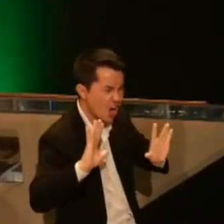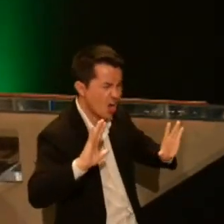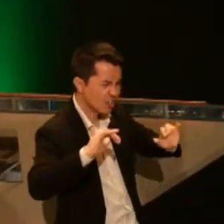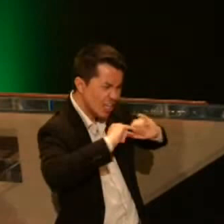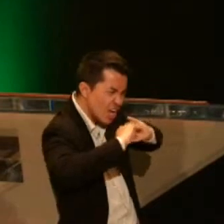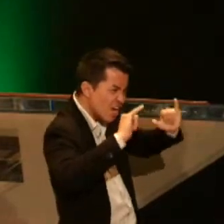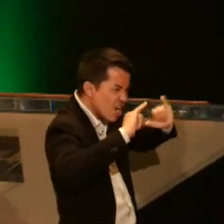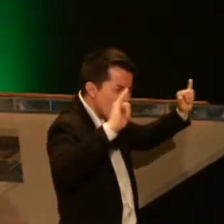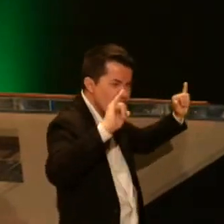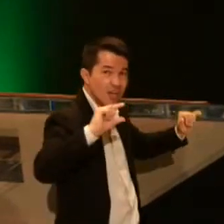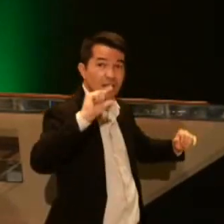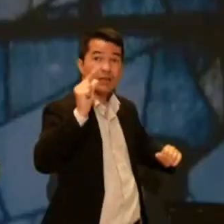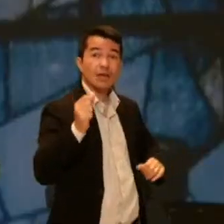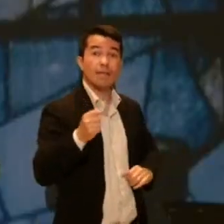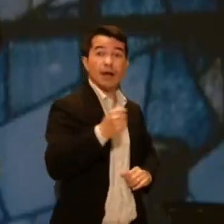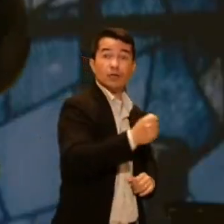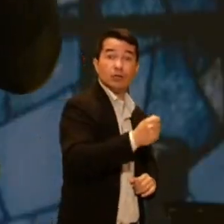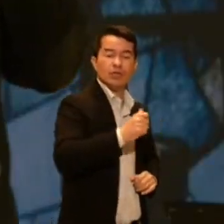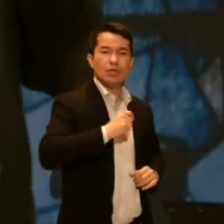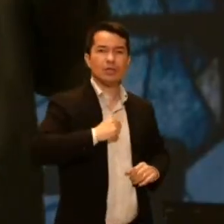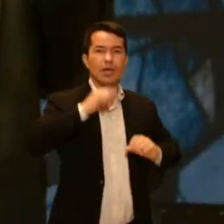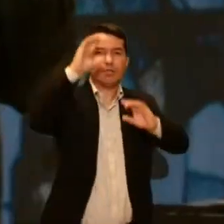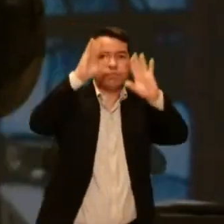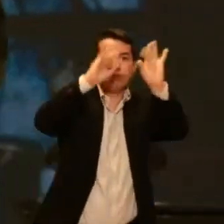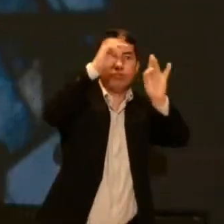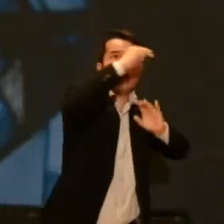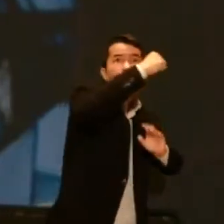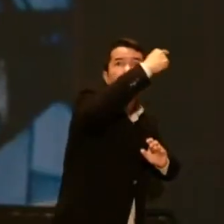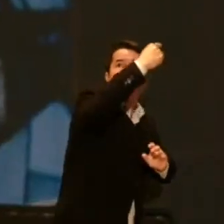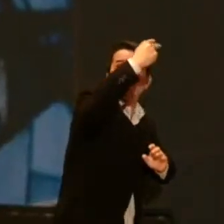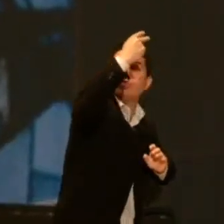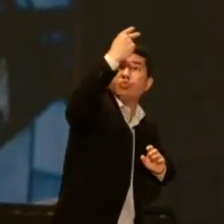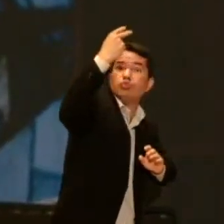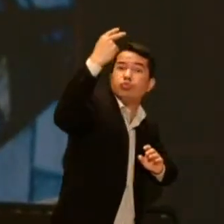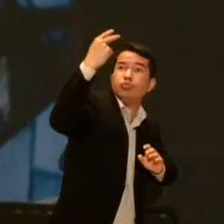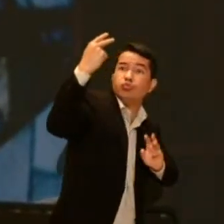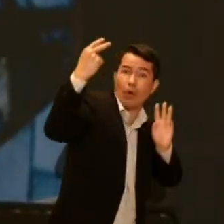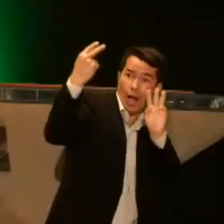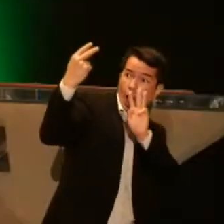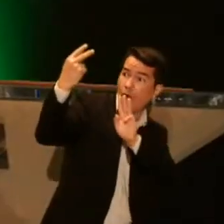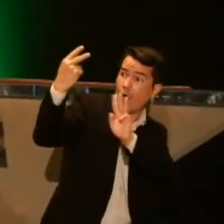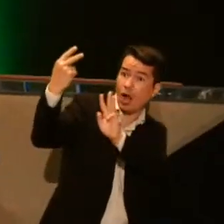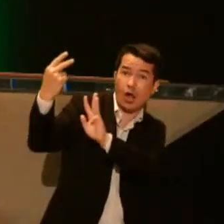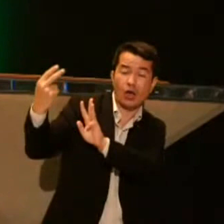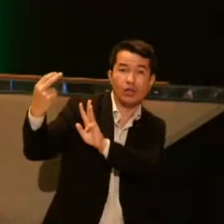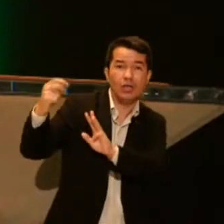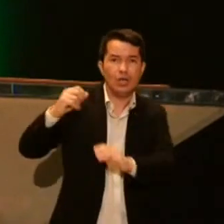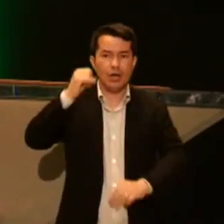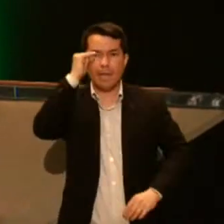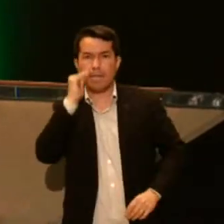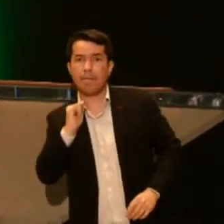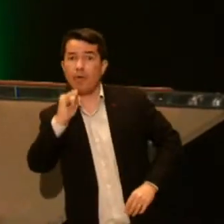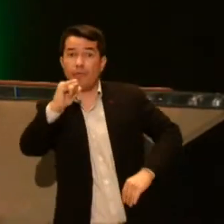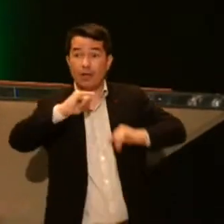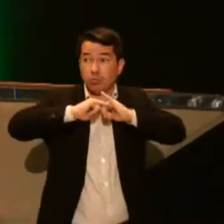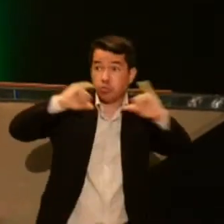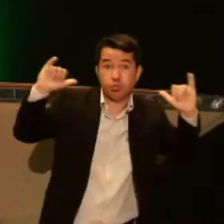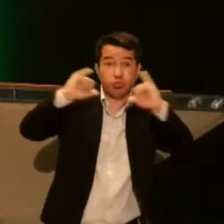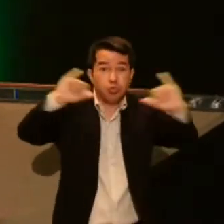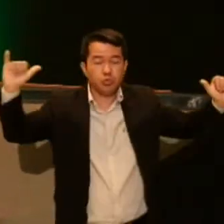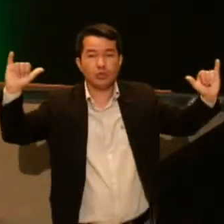guiando os magos, os profetas estavam falando daquilo que ia acontecer. Por quê? Porque não